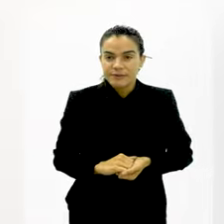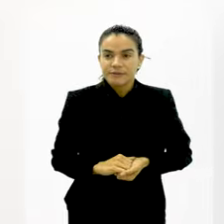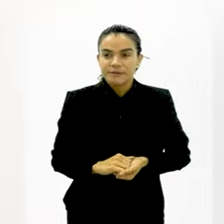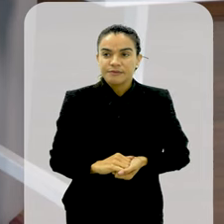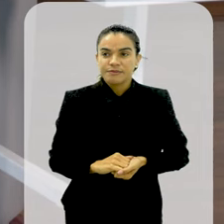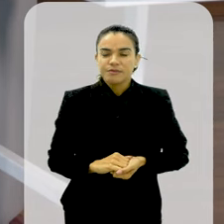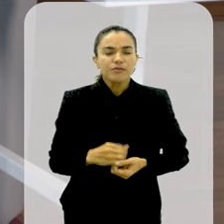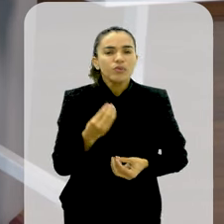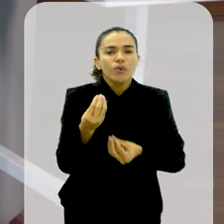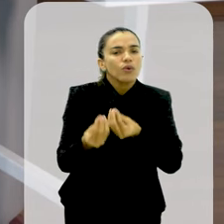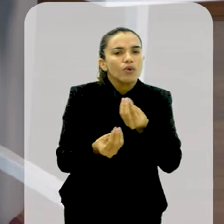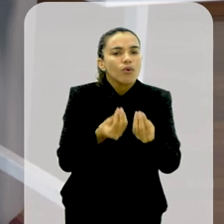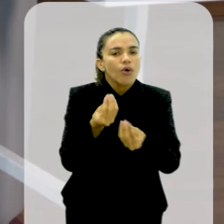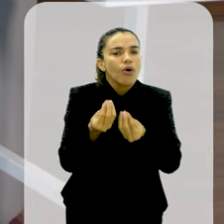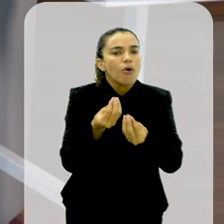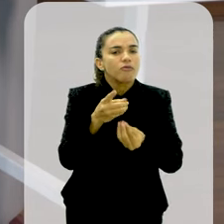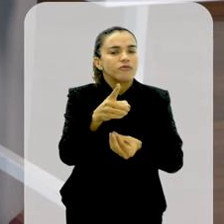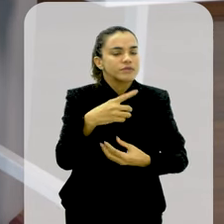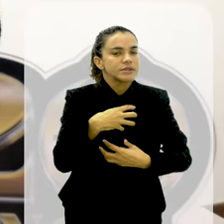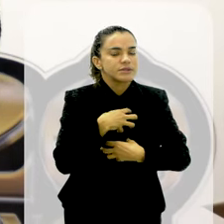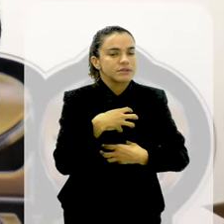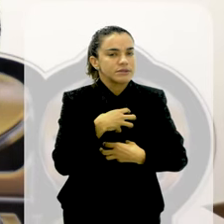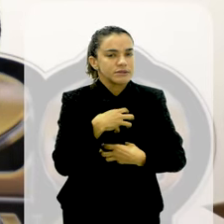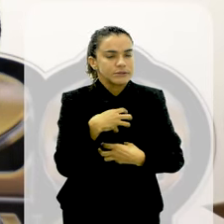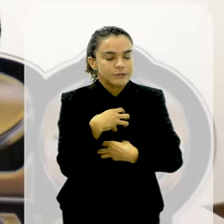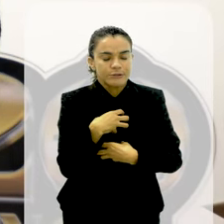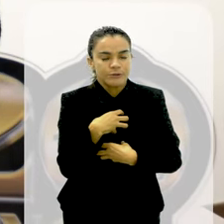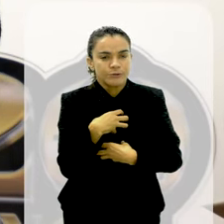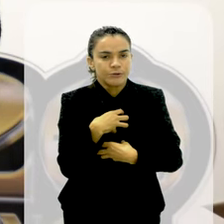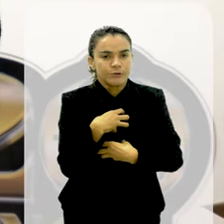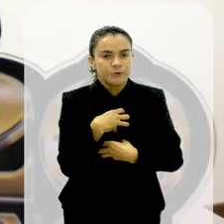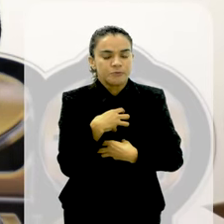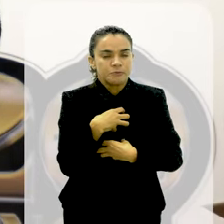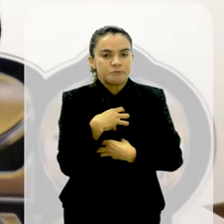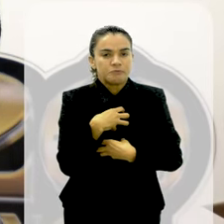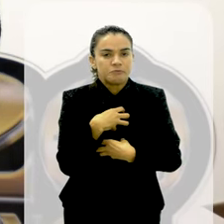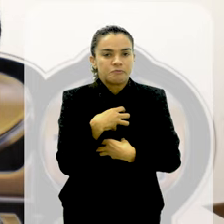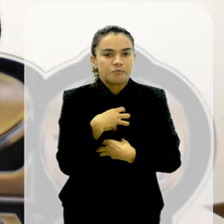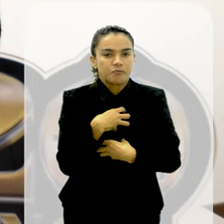carnavais. Como é que foi para você ser